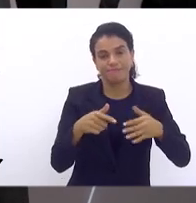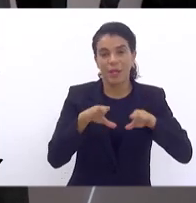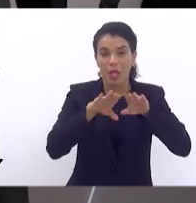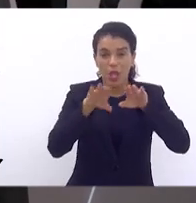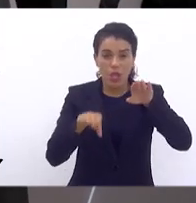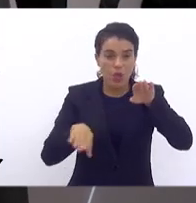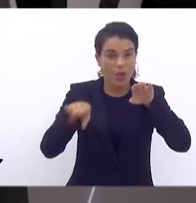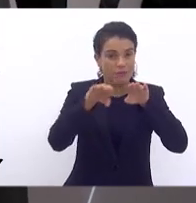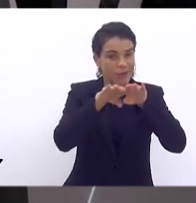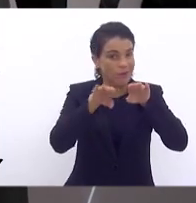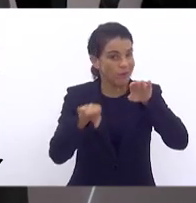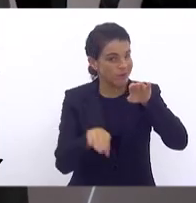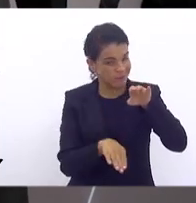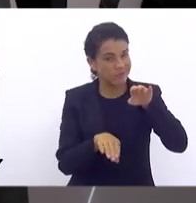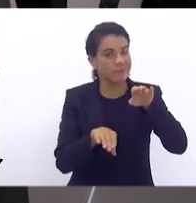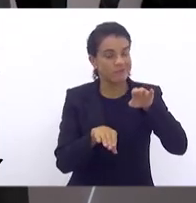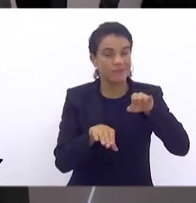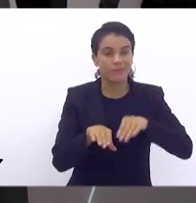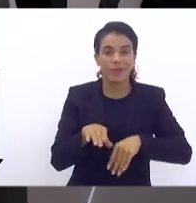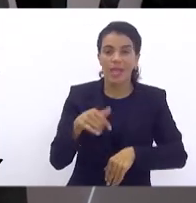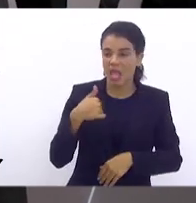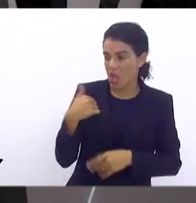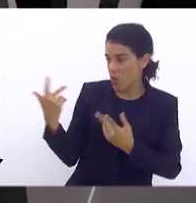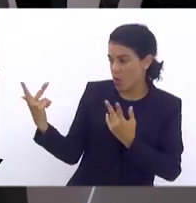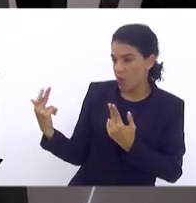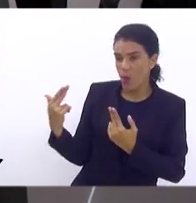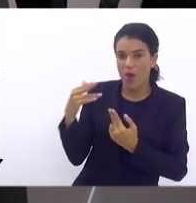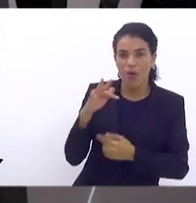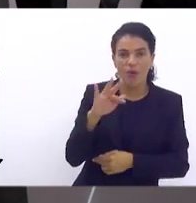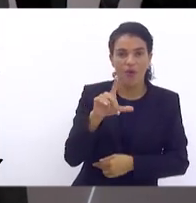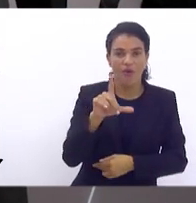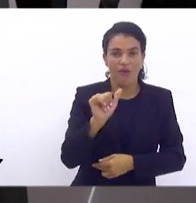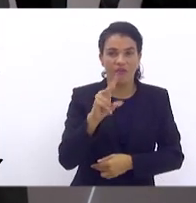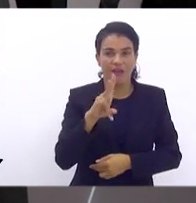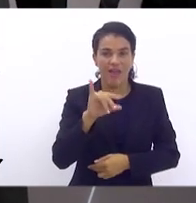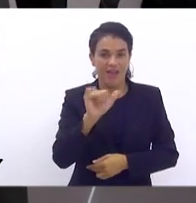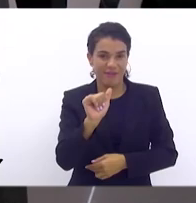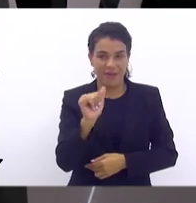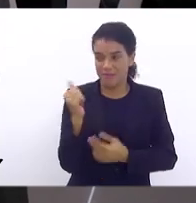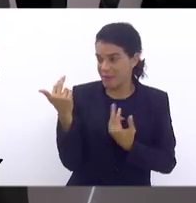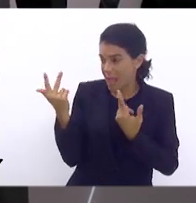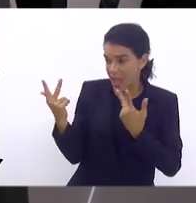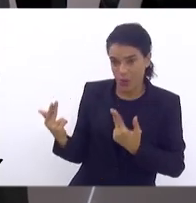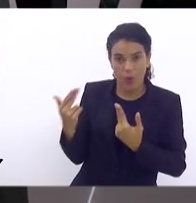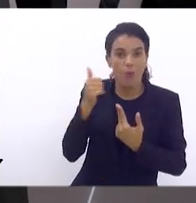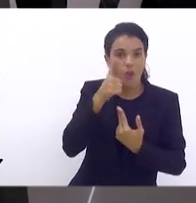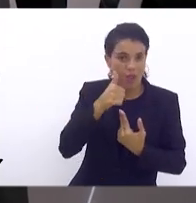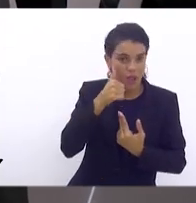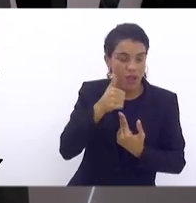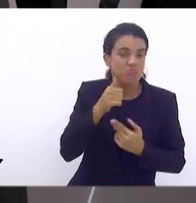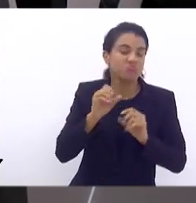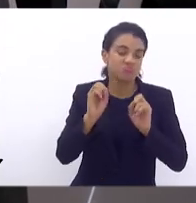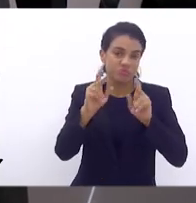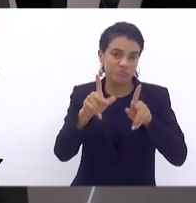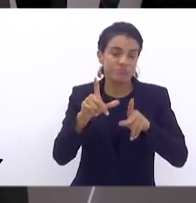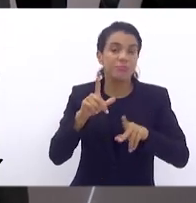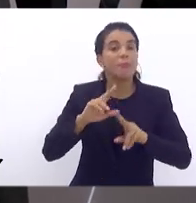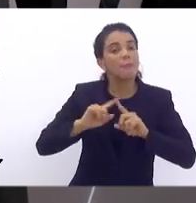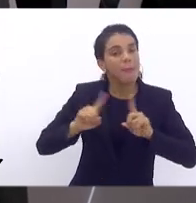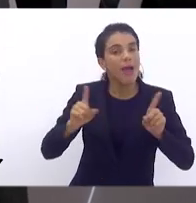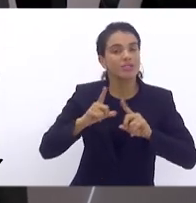né a gente não pode dizer que eu sou igual a Flávia embora sejamos mulheres né somos diferentes temos